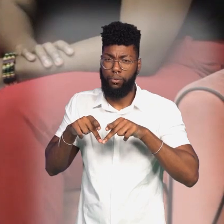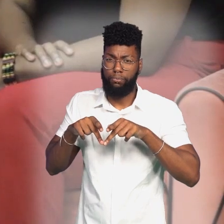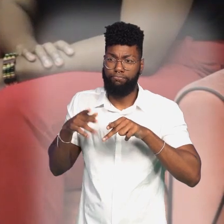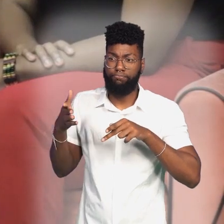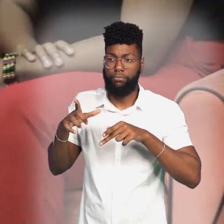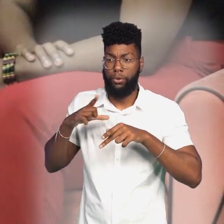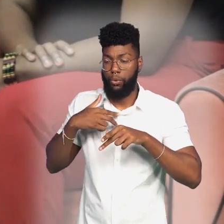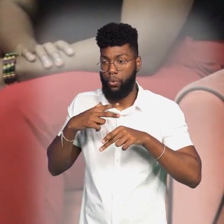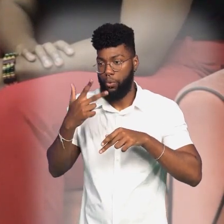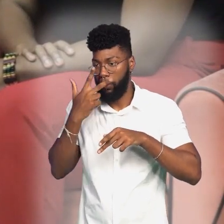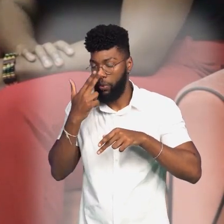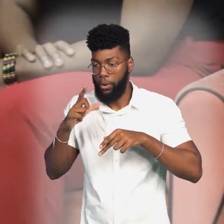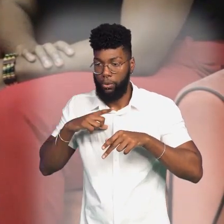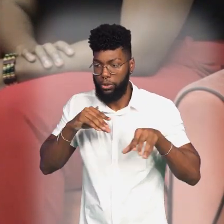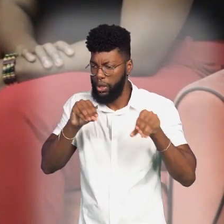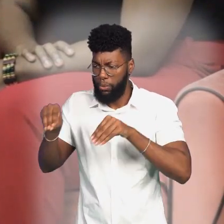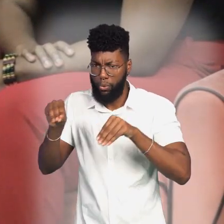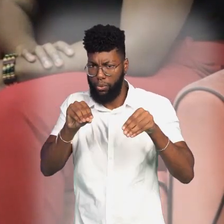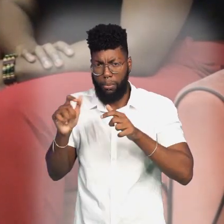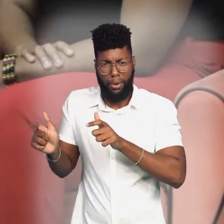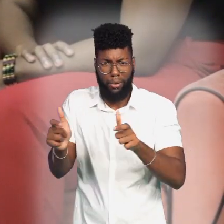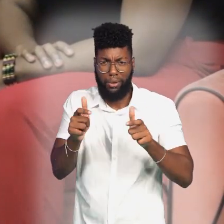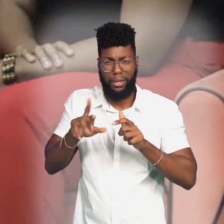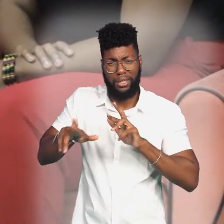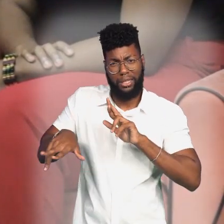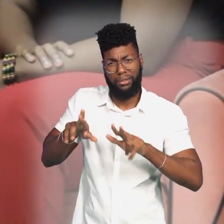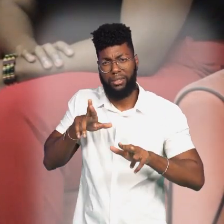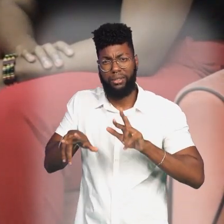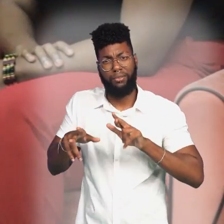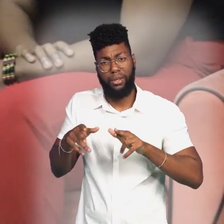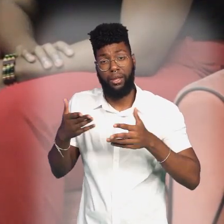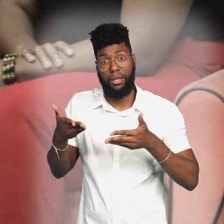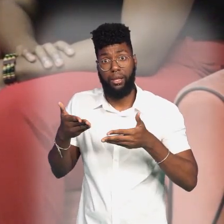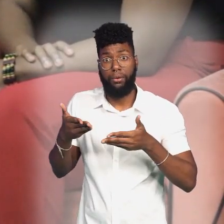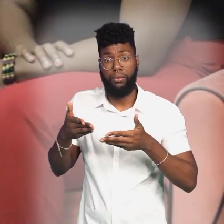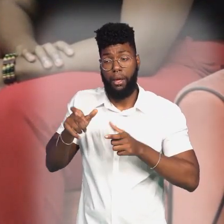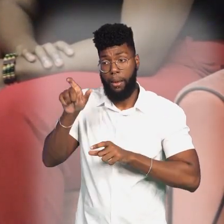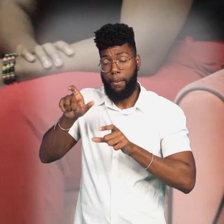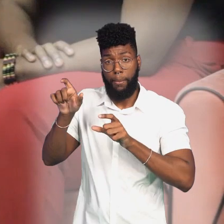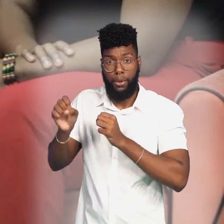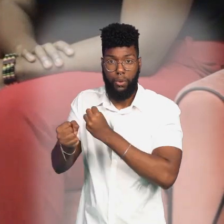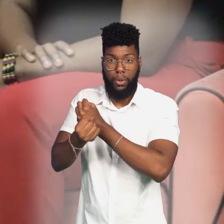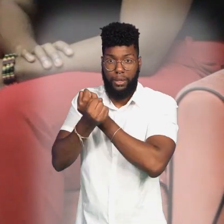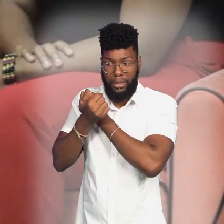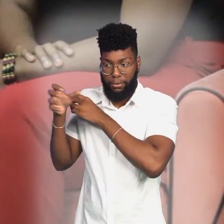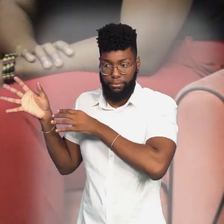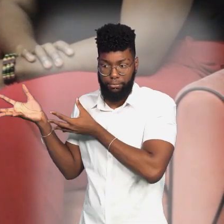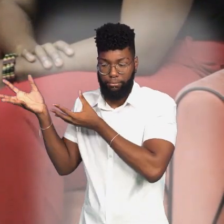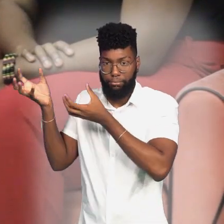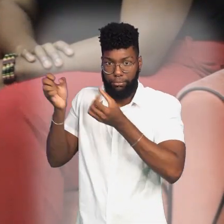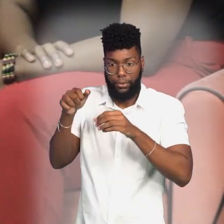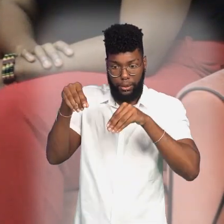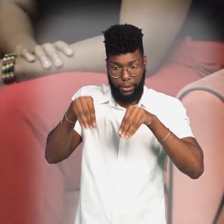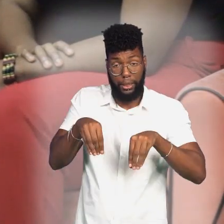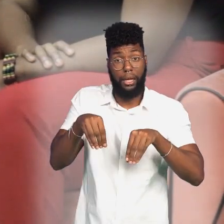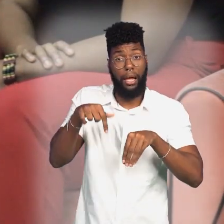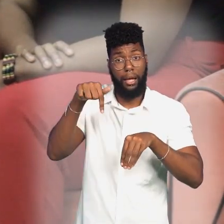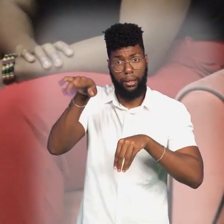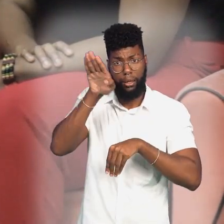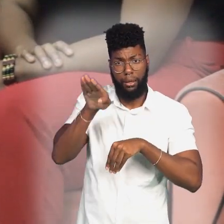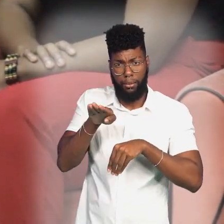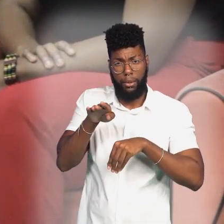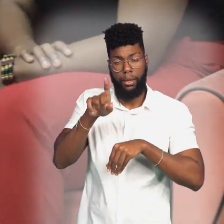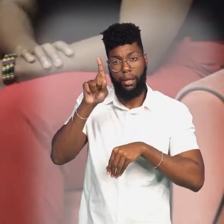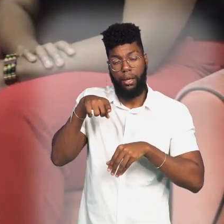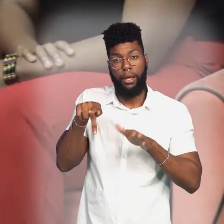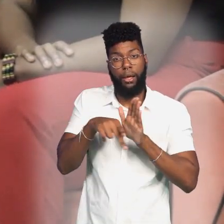Aliás, no Brasil, na história do Brasil, os escravos que eles traziam eram os Hausa. Até houve aquela revolta